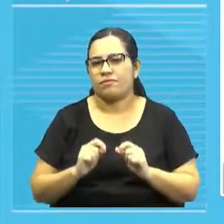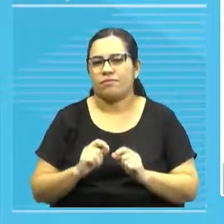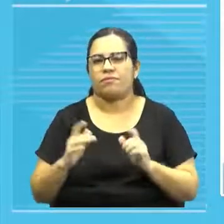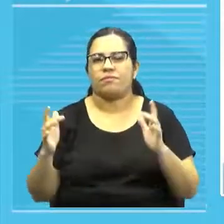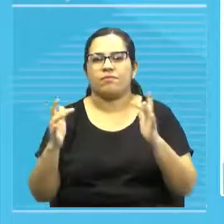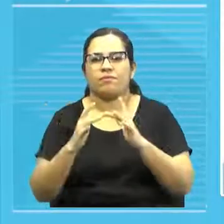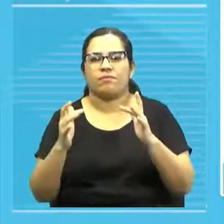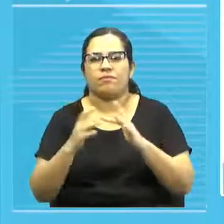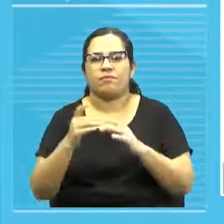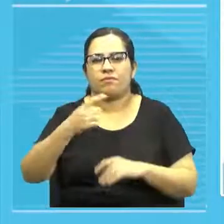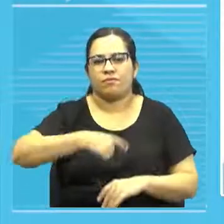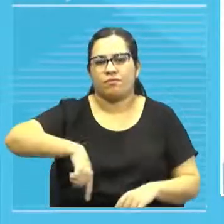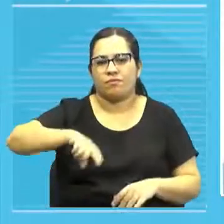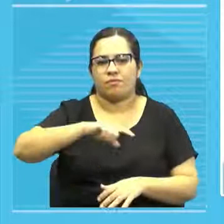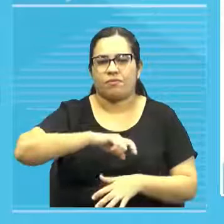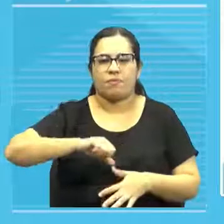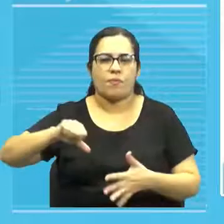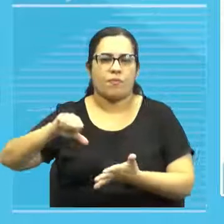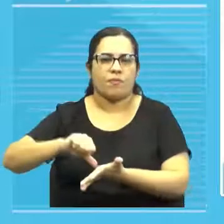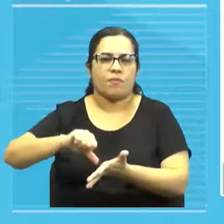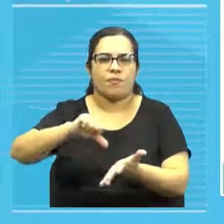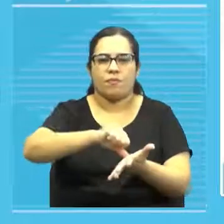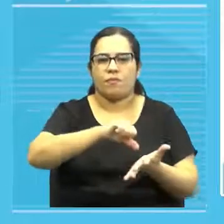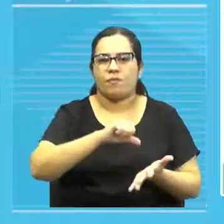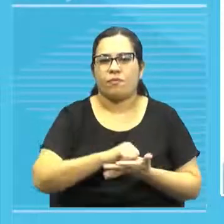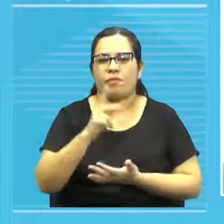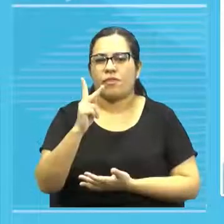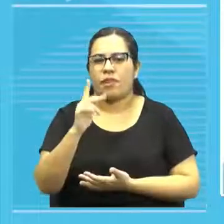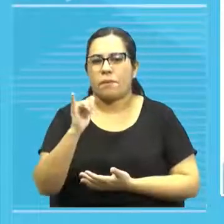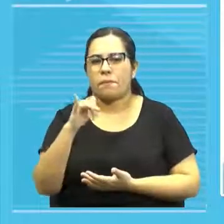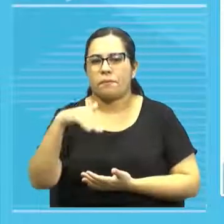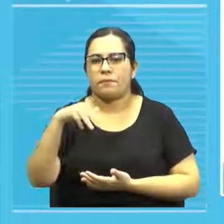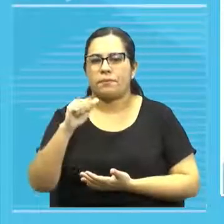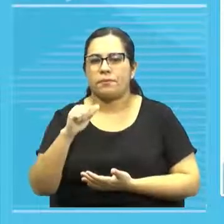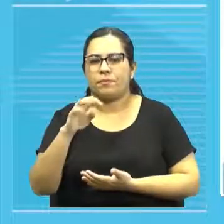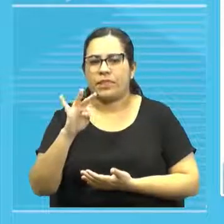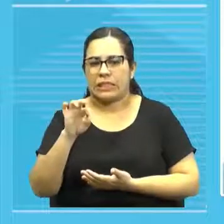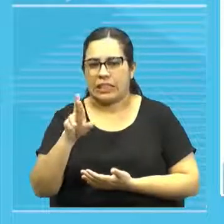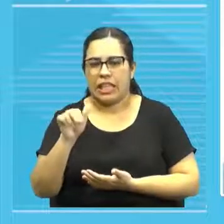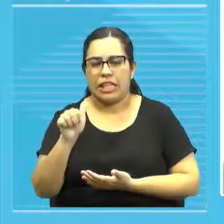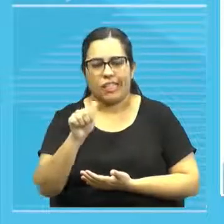conectados conosco o os polos e Pimenteiras